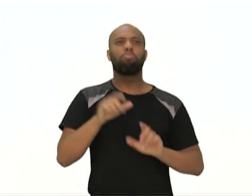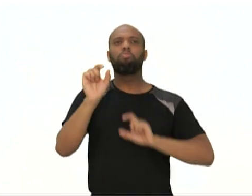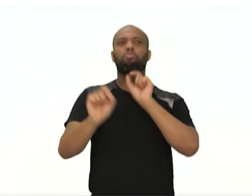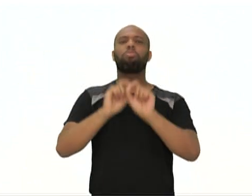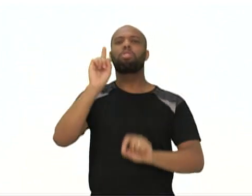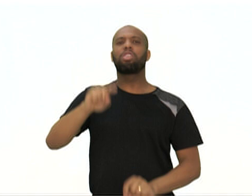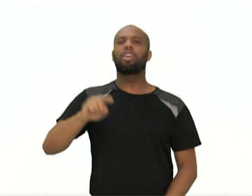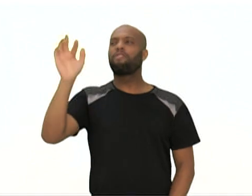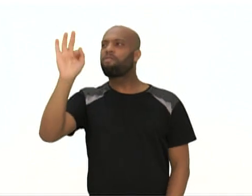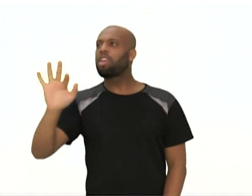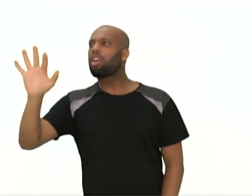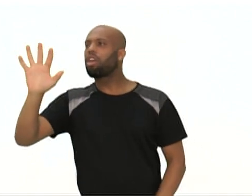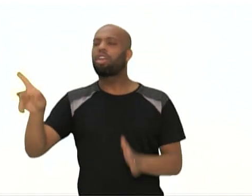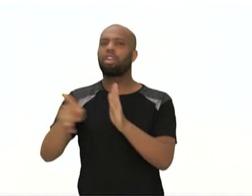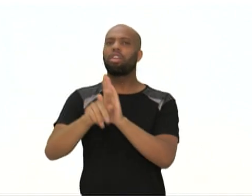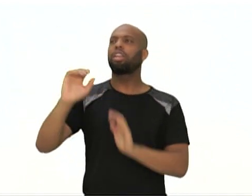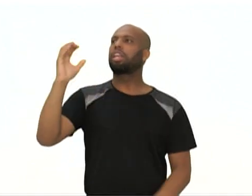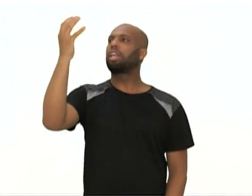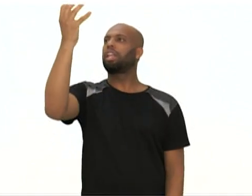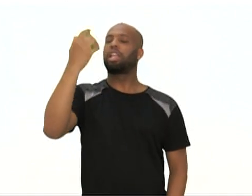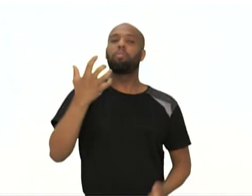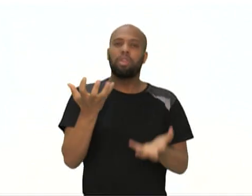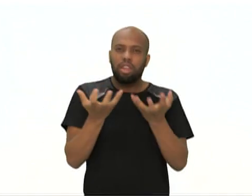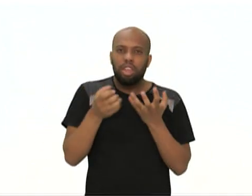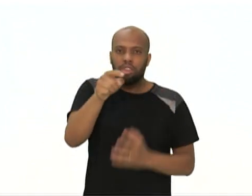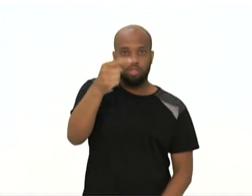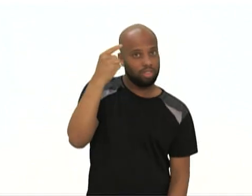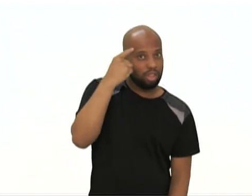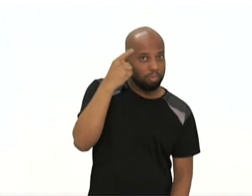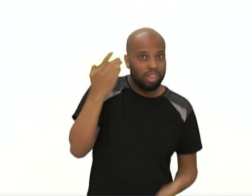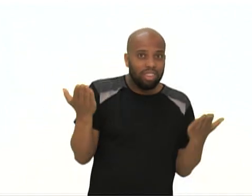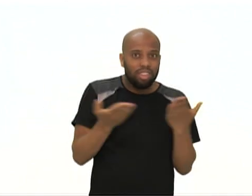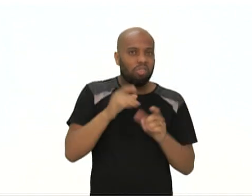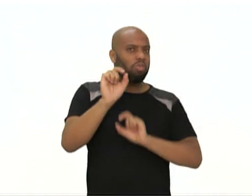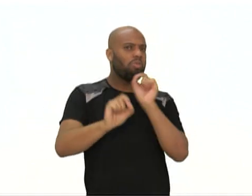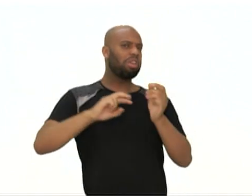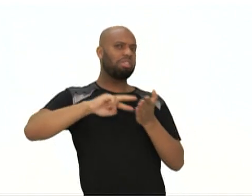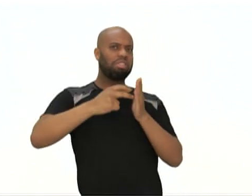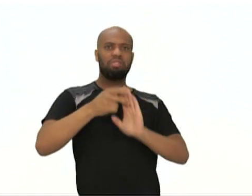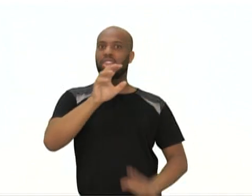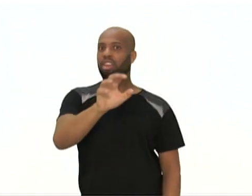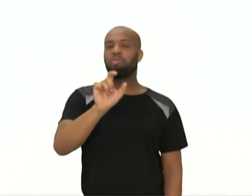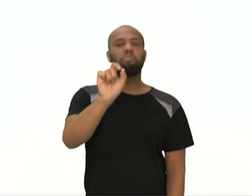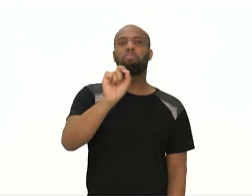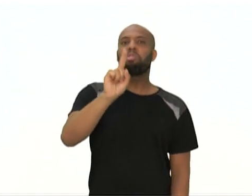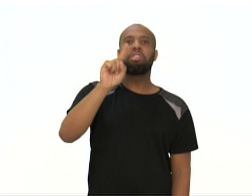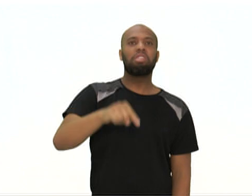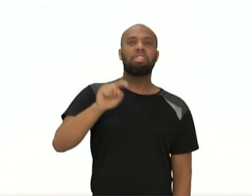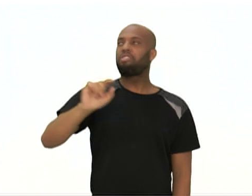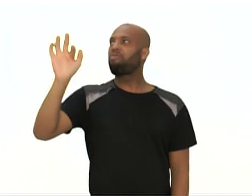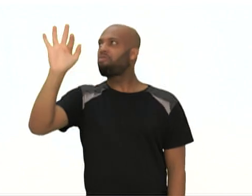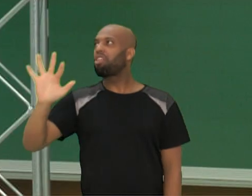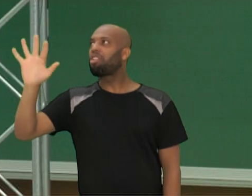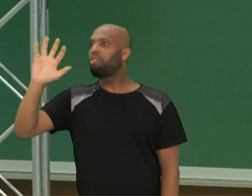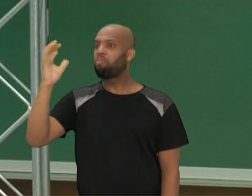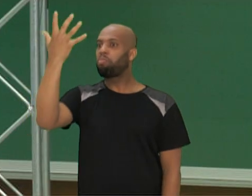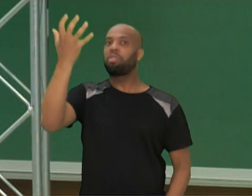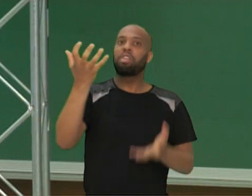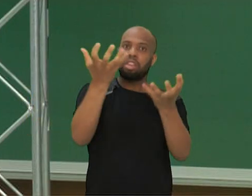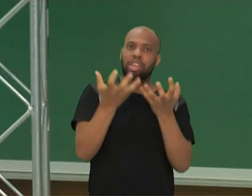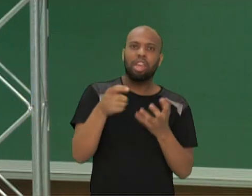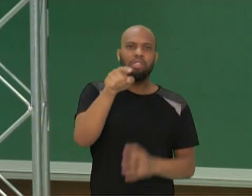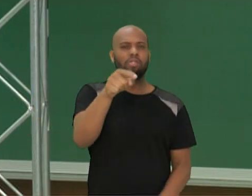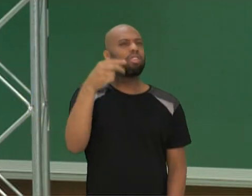são fenômenos climáticos? Eu quero que você pense um pouquinho sobre o que são fenômenos climáticos. Eu quero que você busque lá na